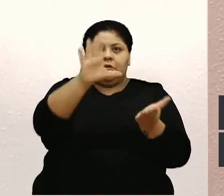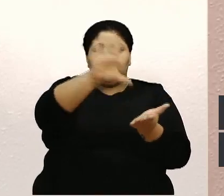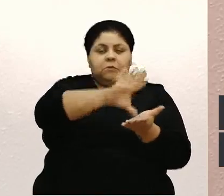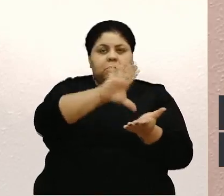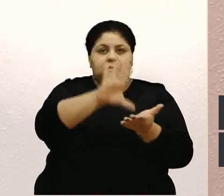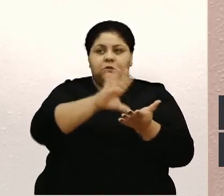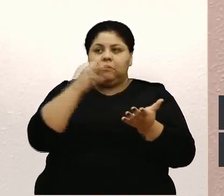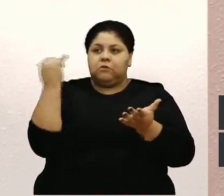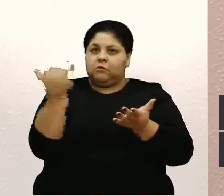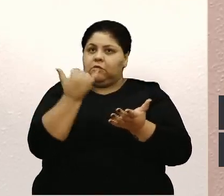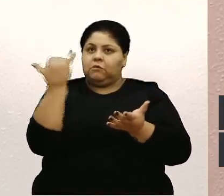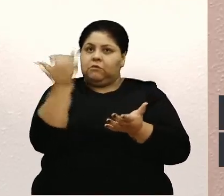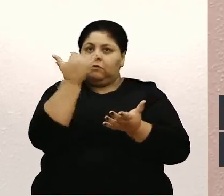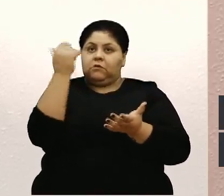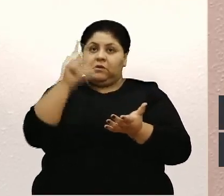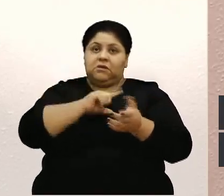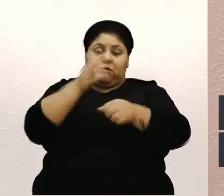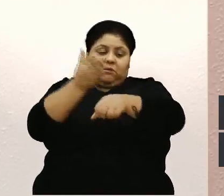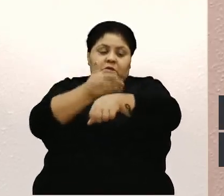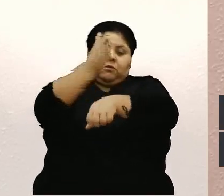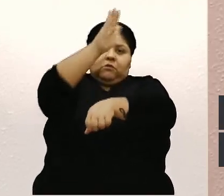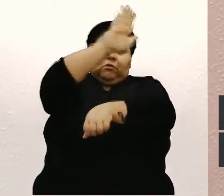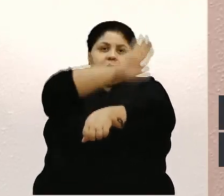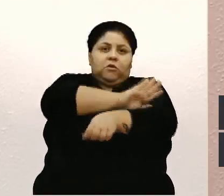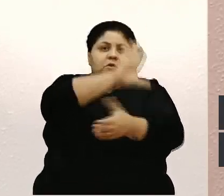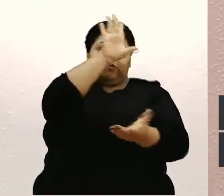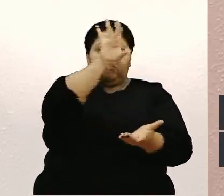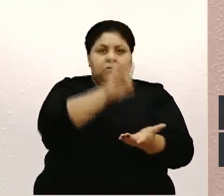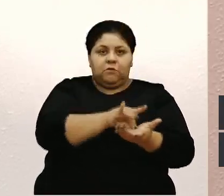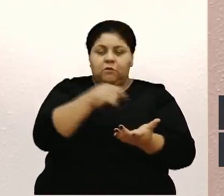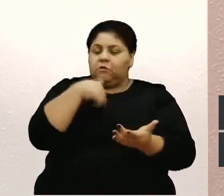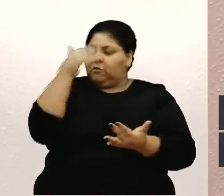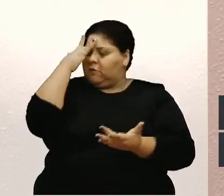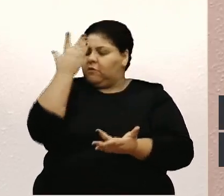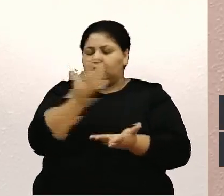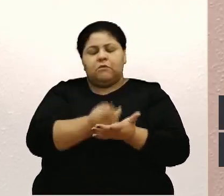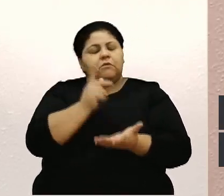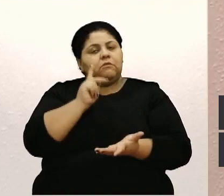grande valia ter uma cobertura fixa. E aí eu tenho certeza